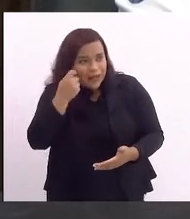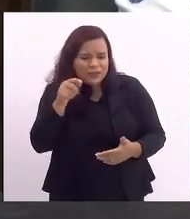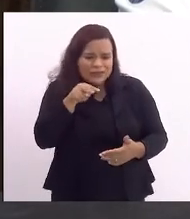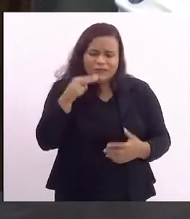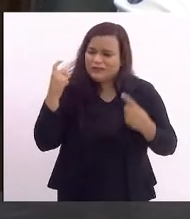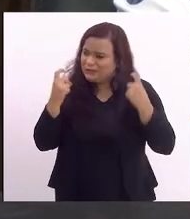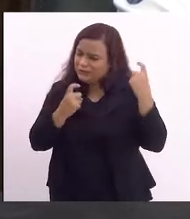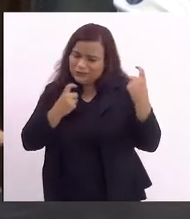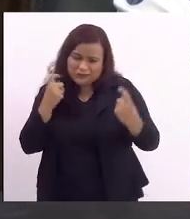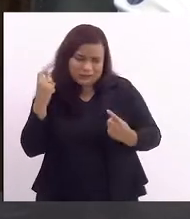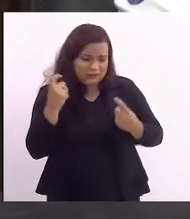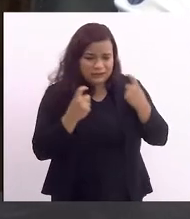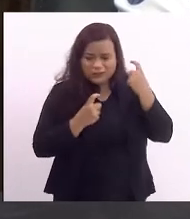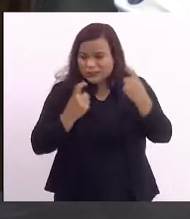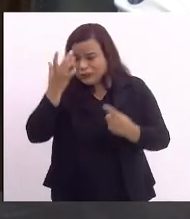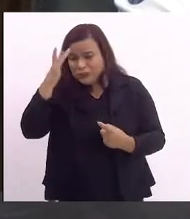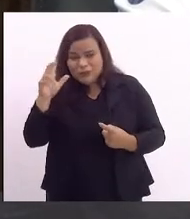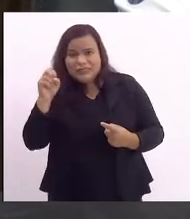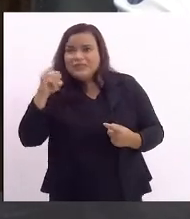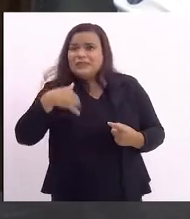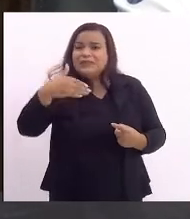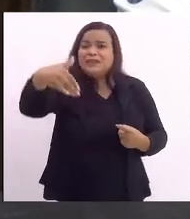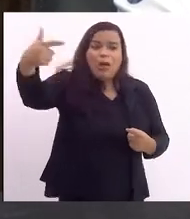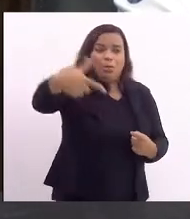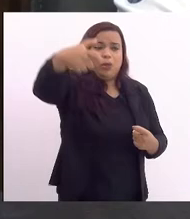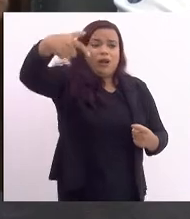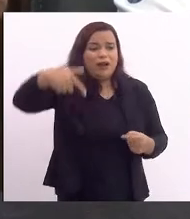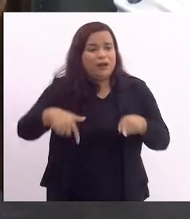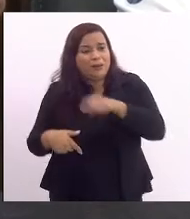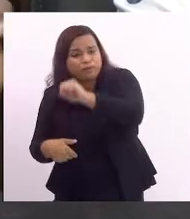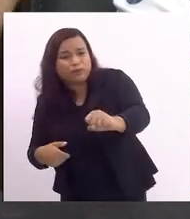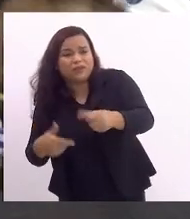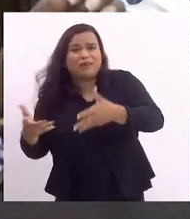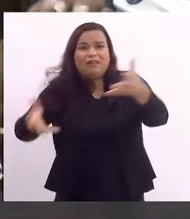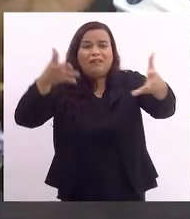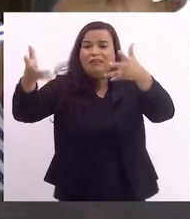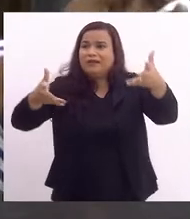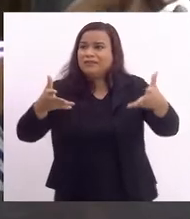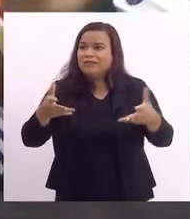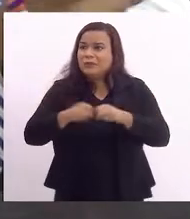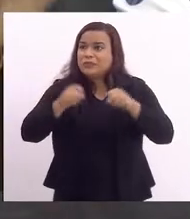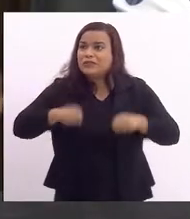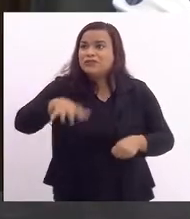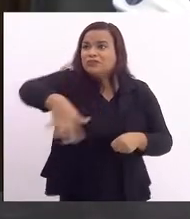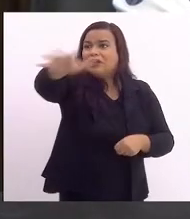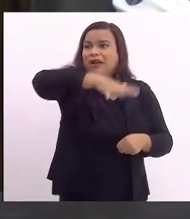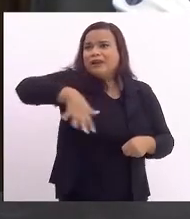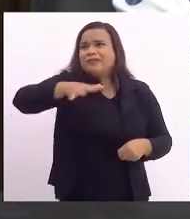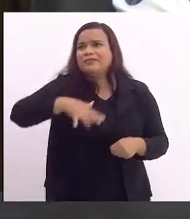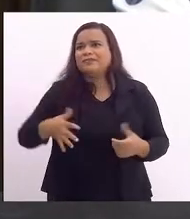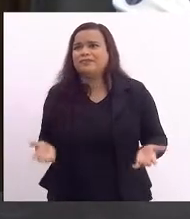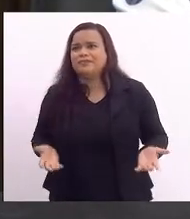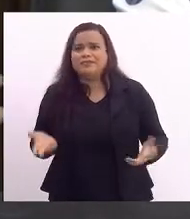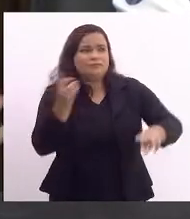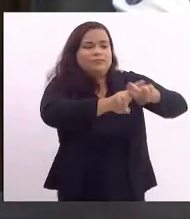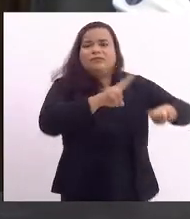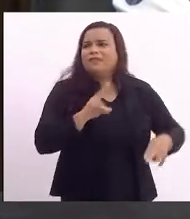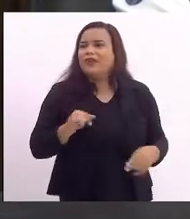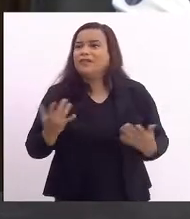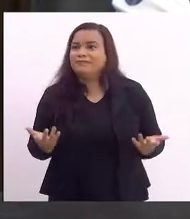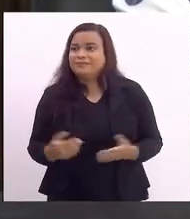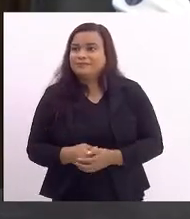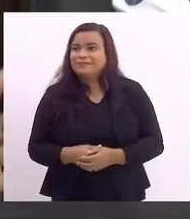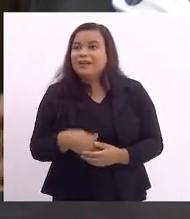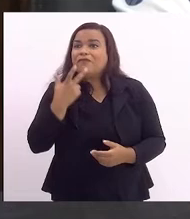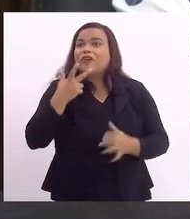a gente não sabe até quando que eles vão viver. A gente não sabe quando que o sistema vai dizer que meu filho tem que estar no cárcere, porque já disseram que ele estava